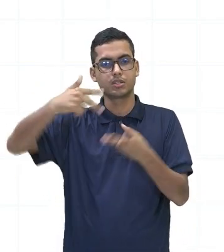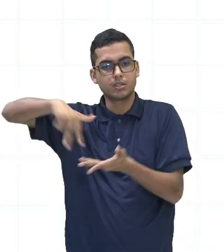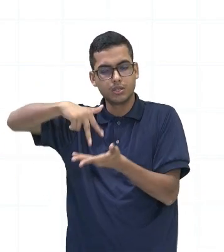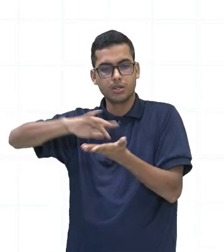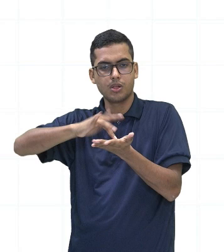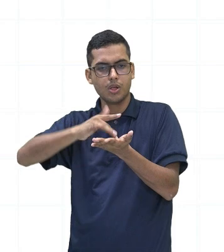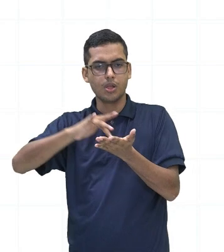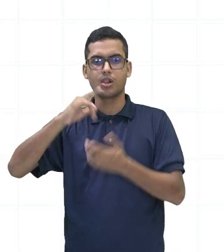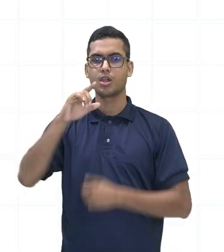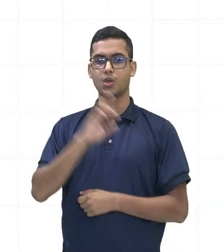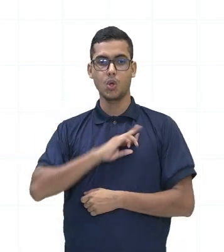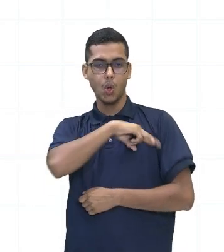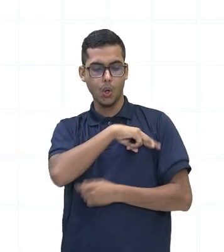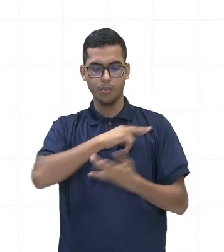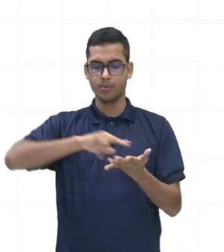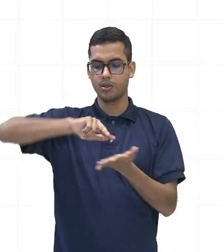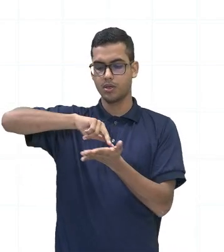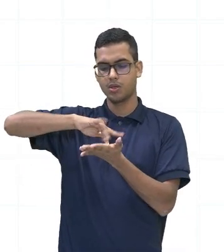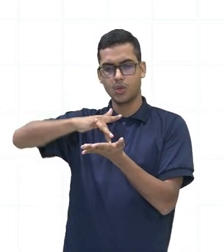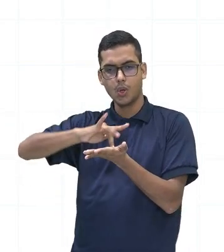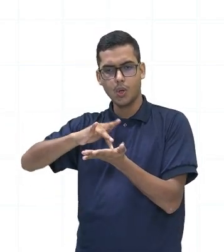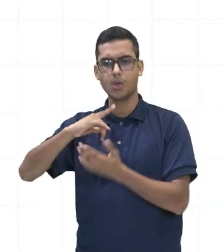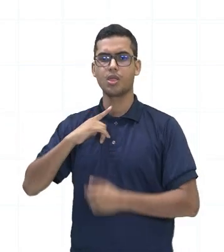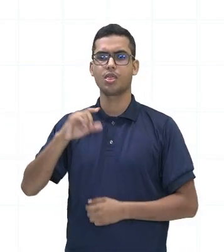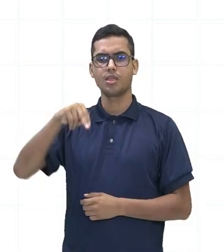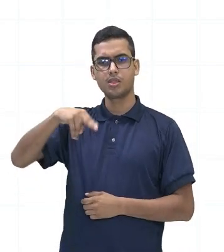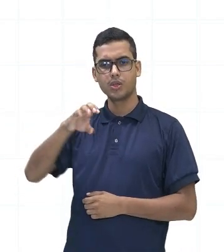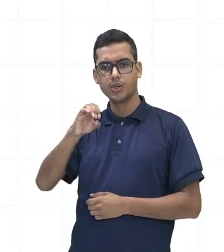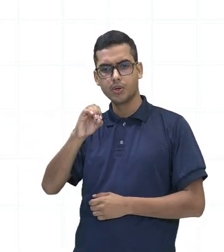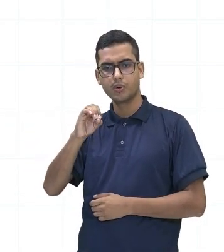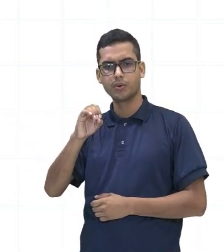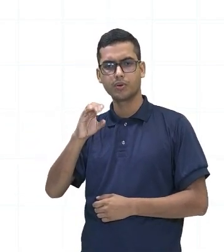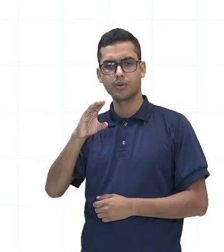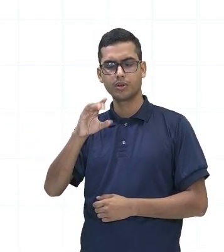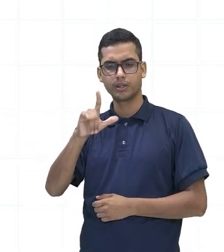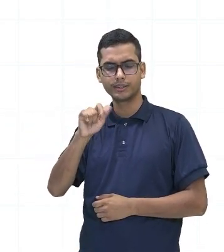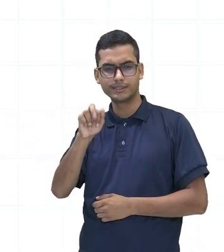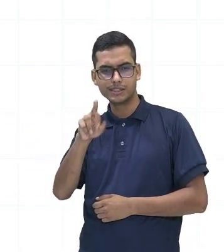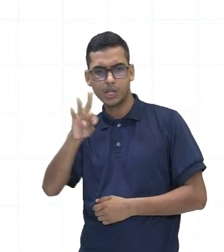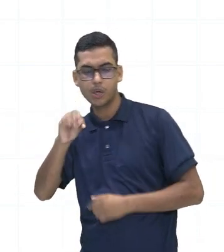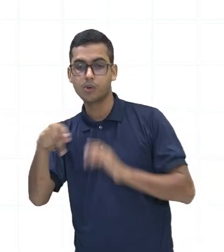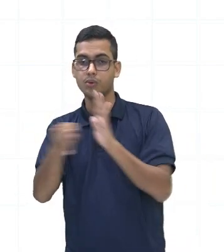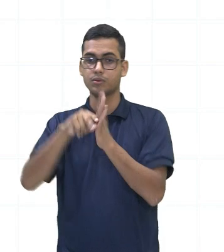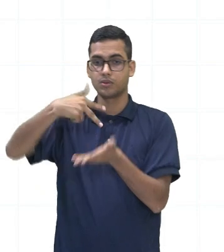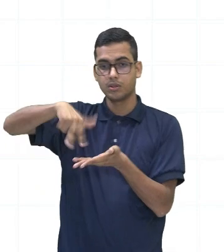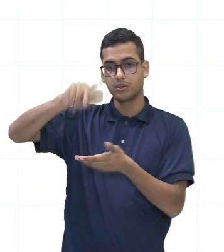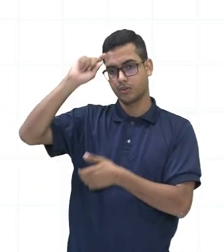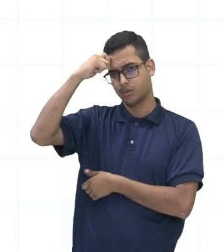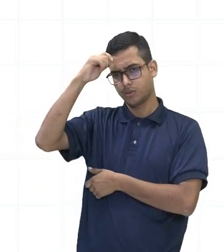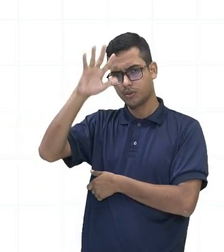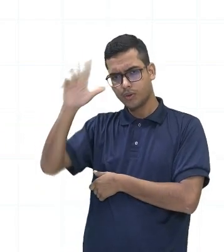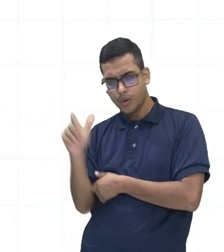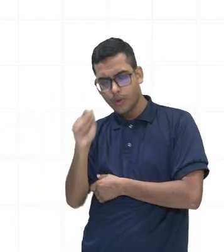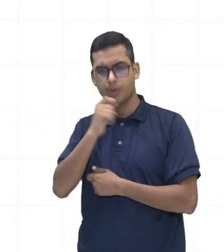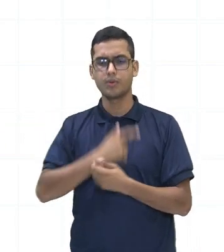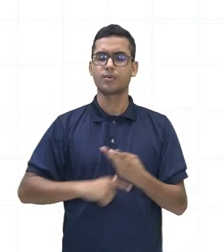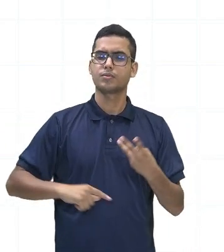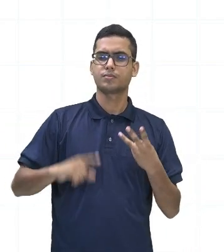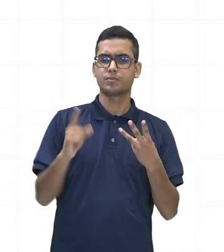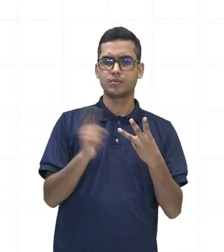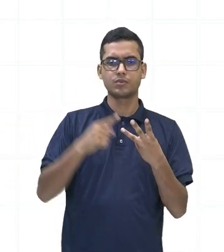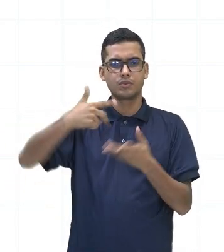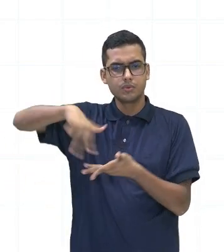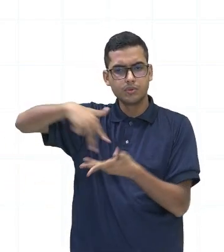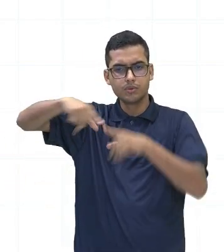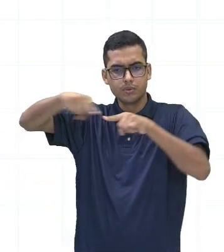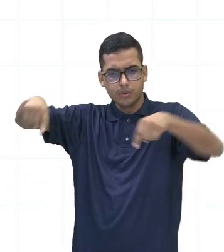As danças africanas, eu vou citar para vocês aqui o Afrobeat e o Djembe Dance. As danças de salão,